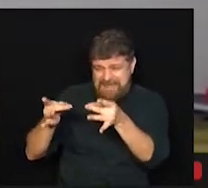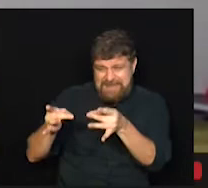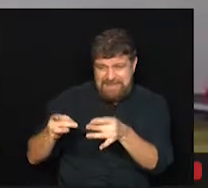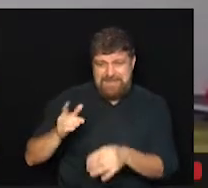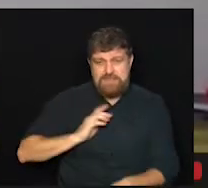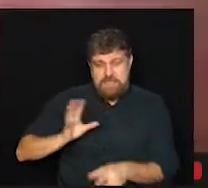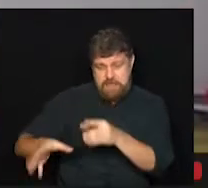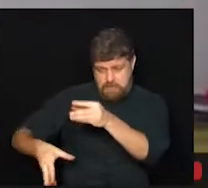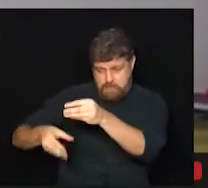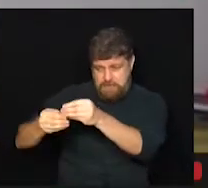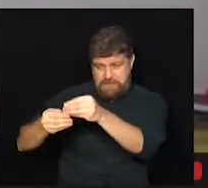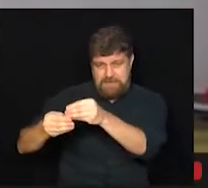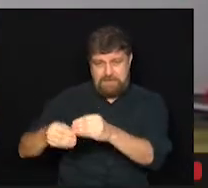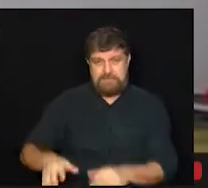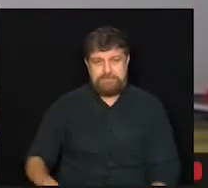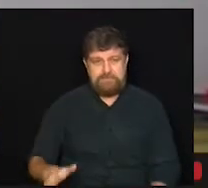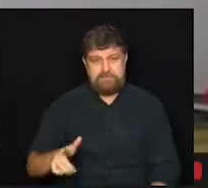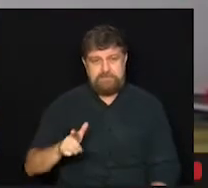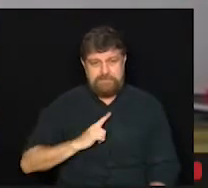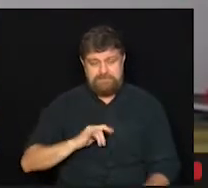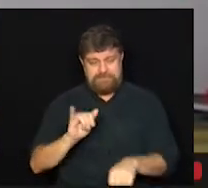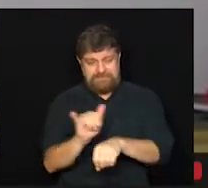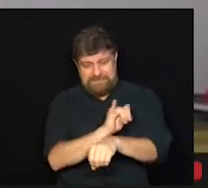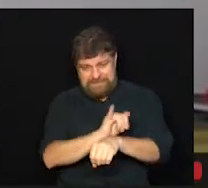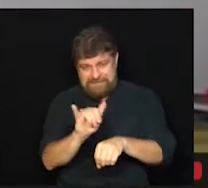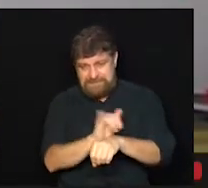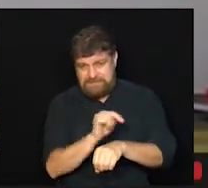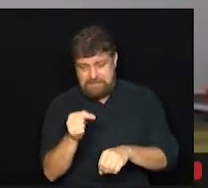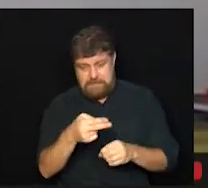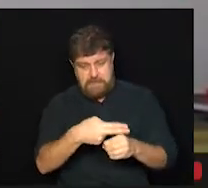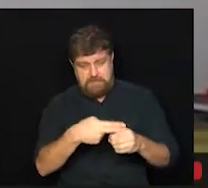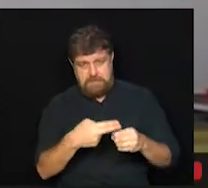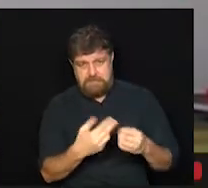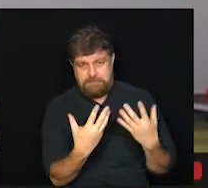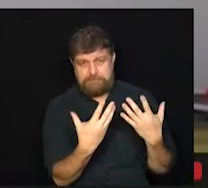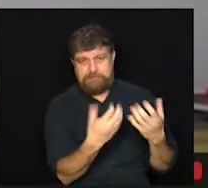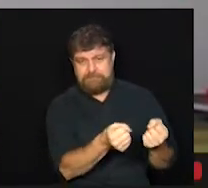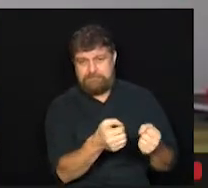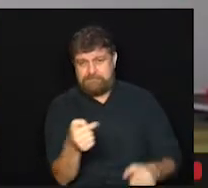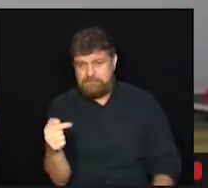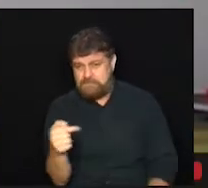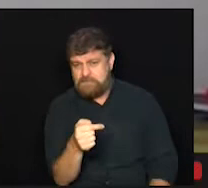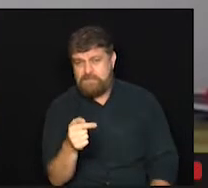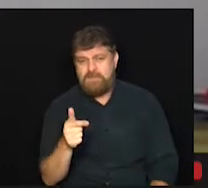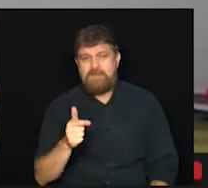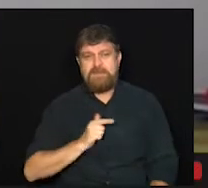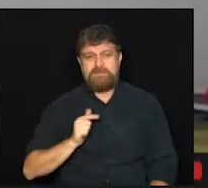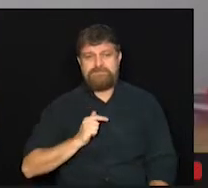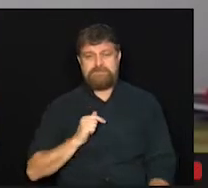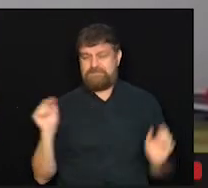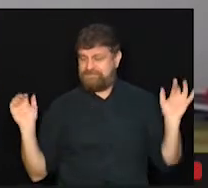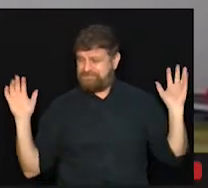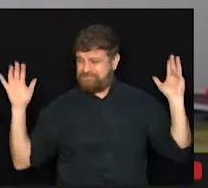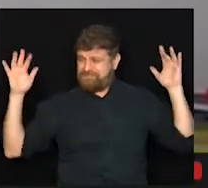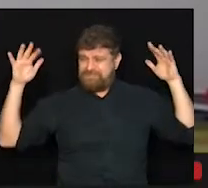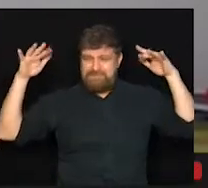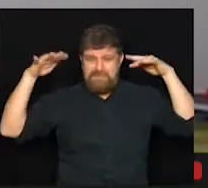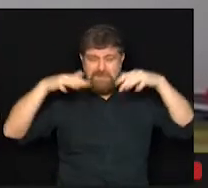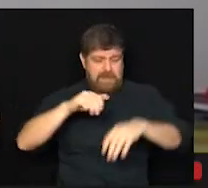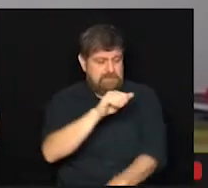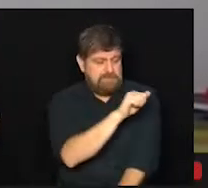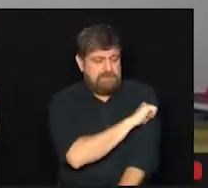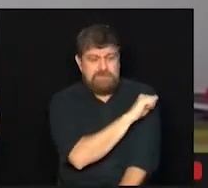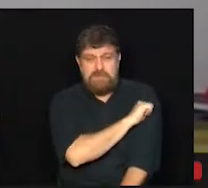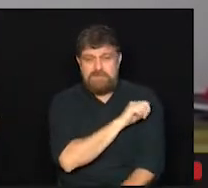nos trouxe, que com as medidas adotadas freou, né, esta circulação dos alunos, da população em